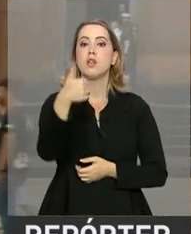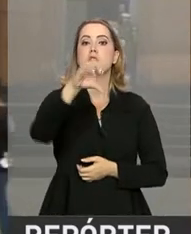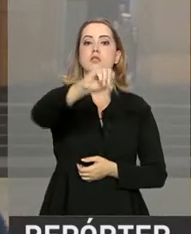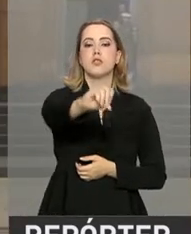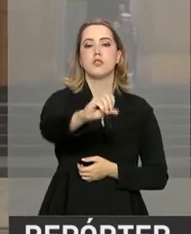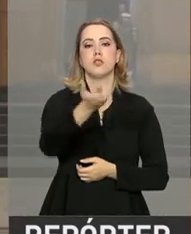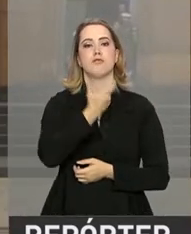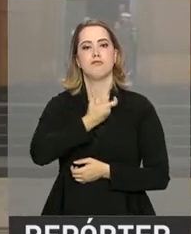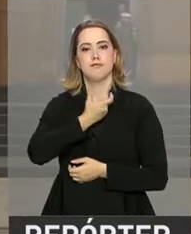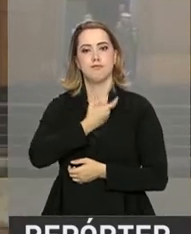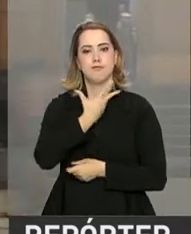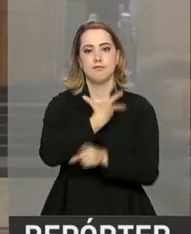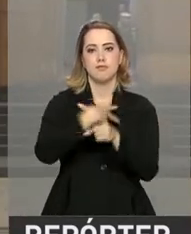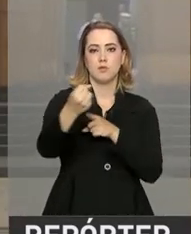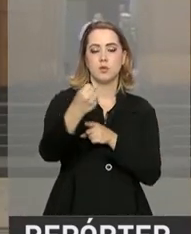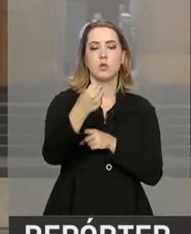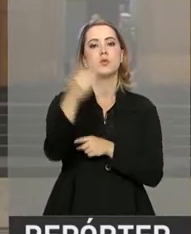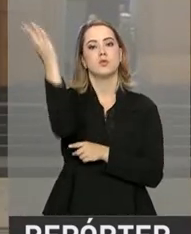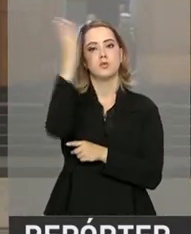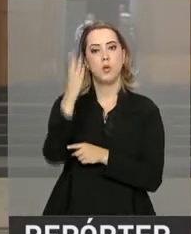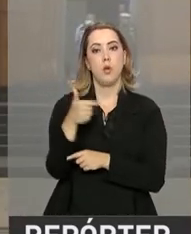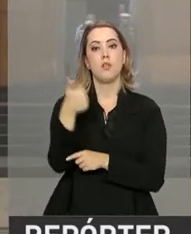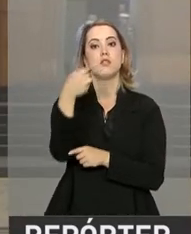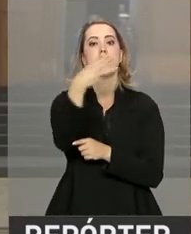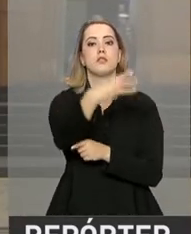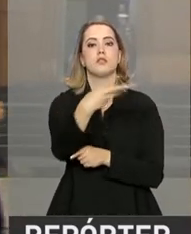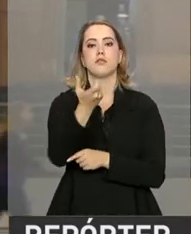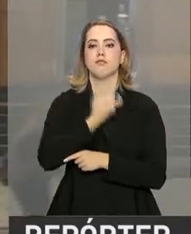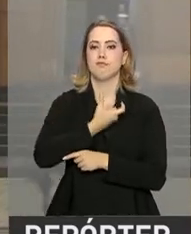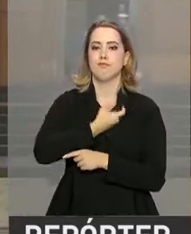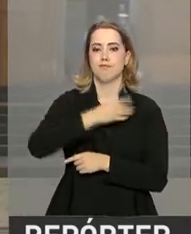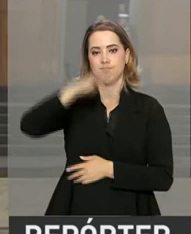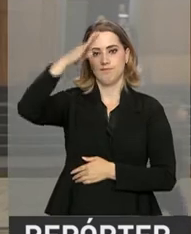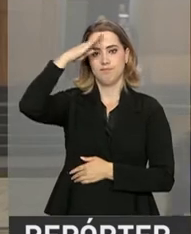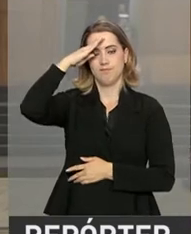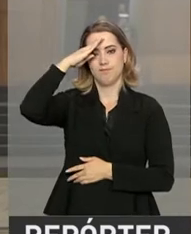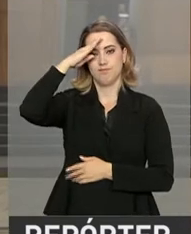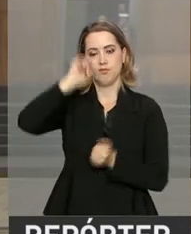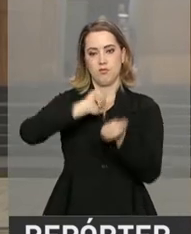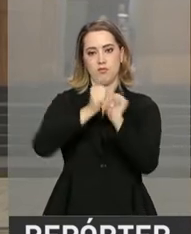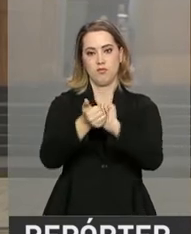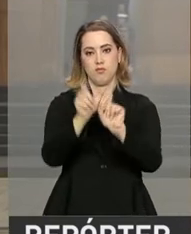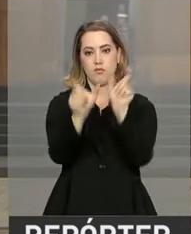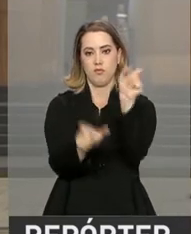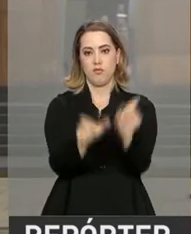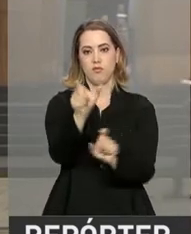medalhas conquistadas pelo Brasil, 13 foram por atletas militares. E agora o Ministério da